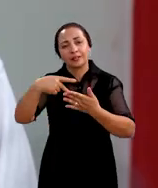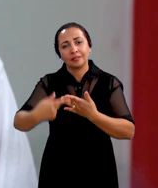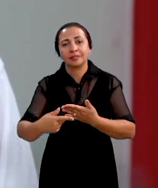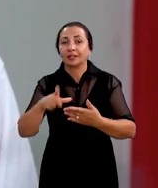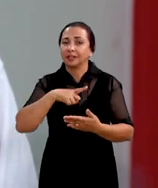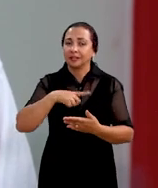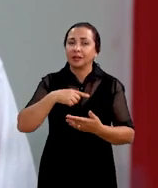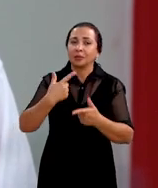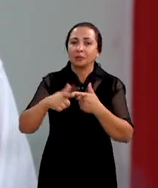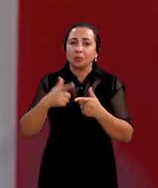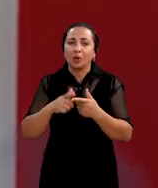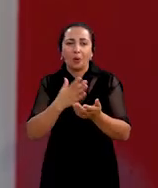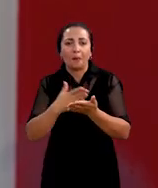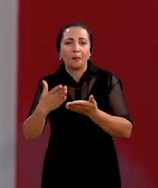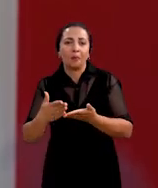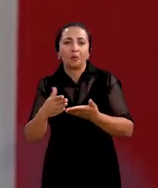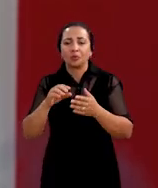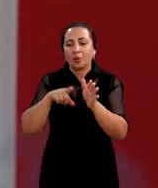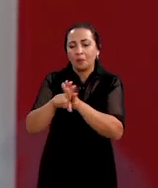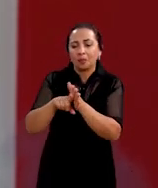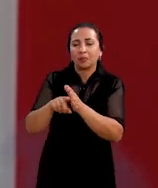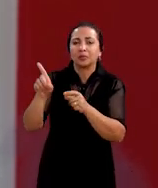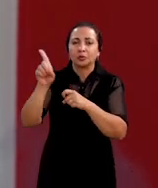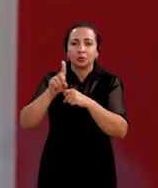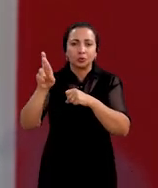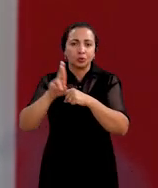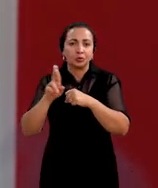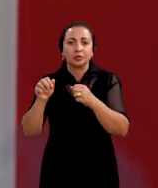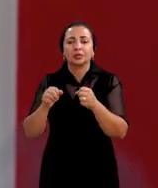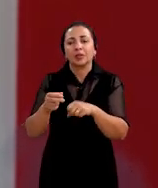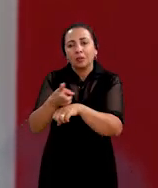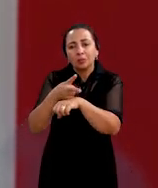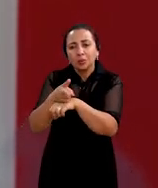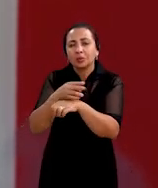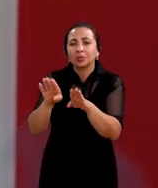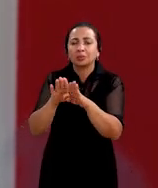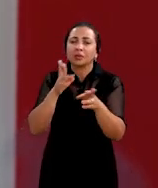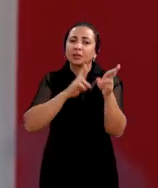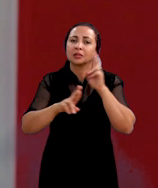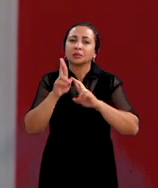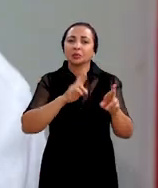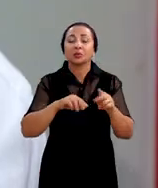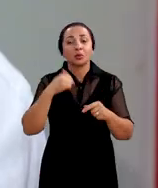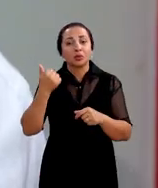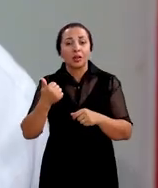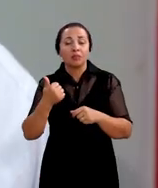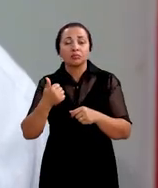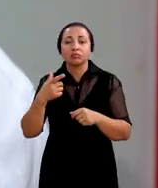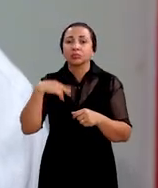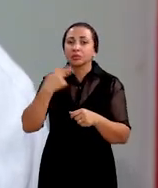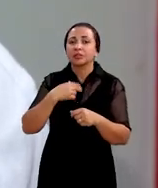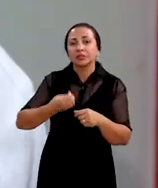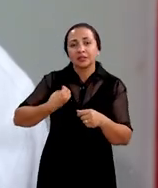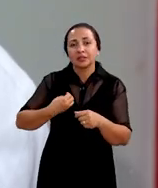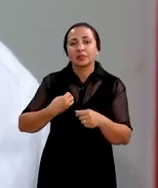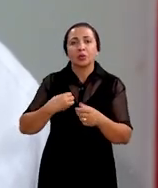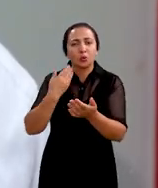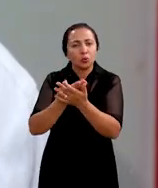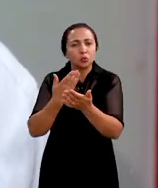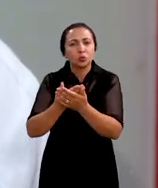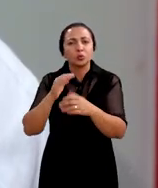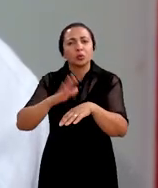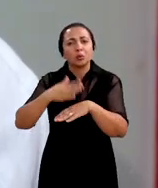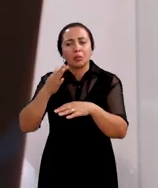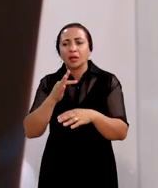tendo esse problema, iniciou-se uma pesquisa de doutorado e uma busca por essas soluções. E uma vez que a gente já estava com um estudo